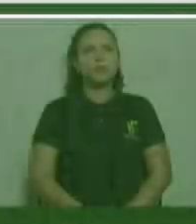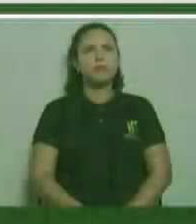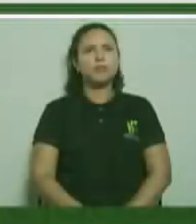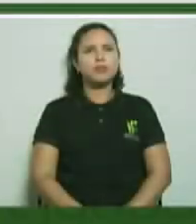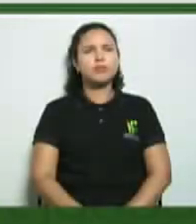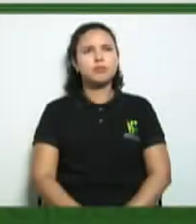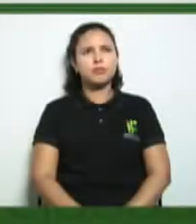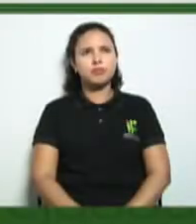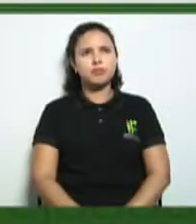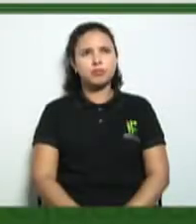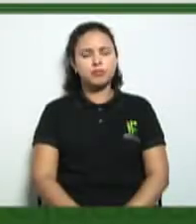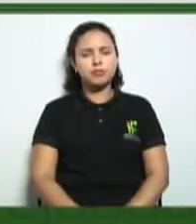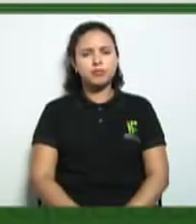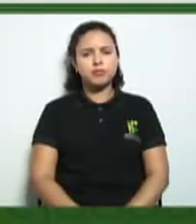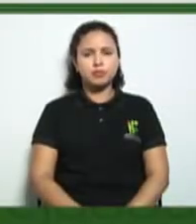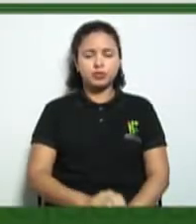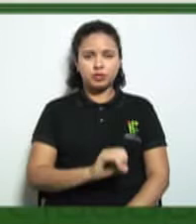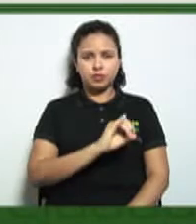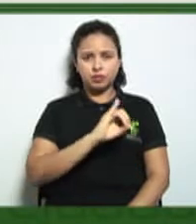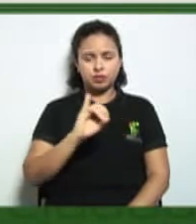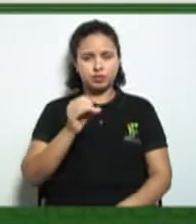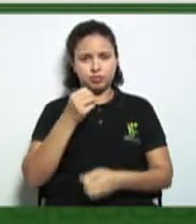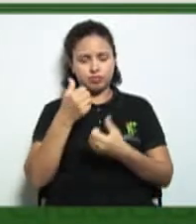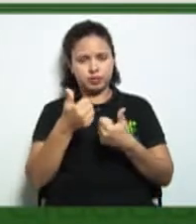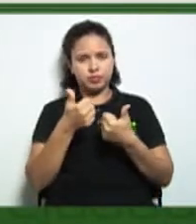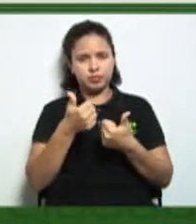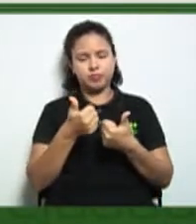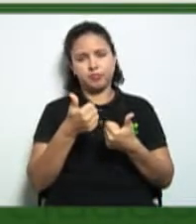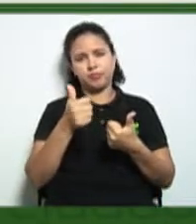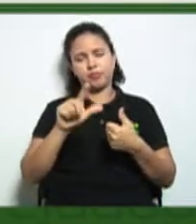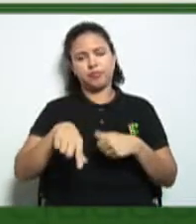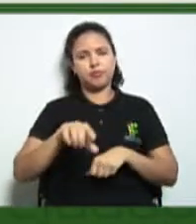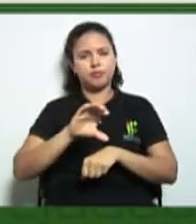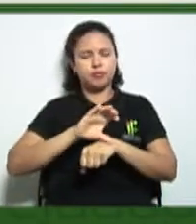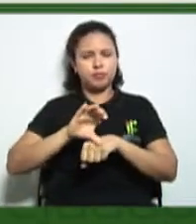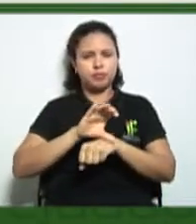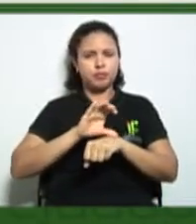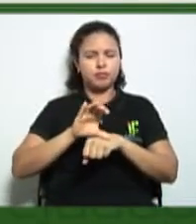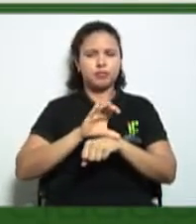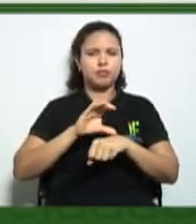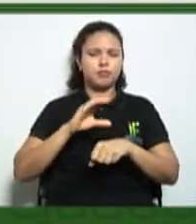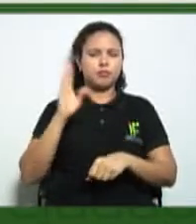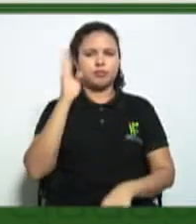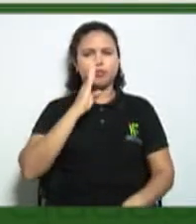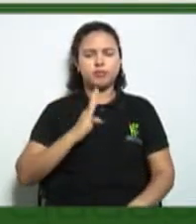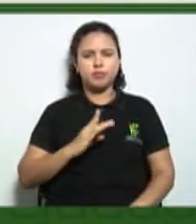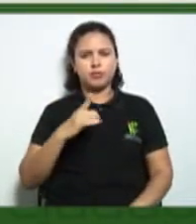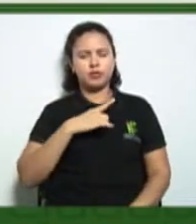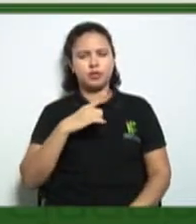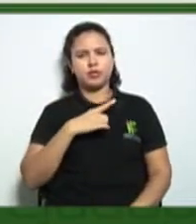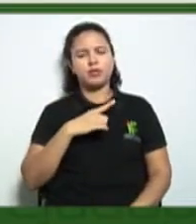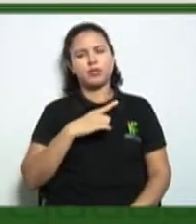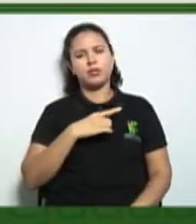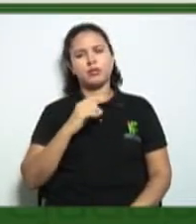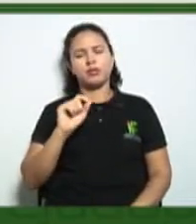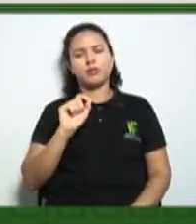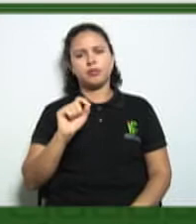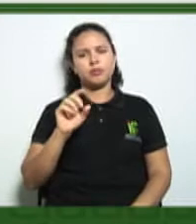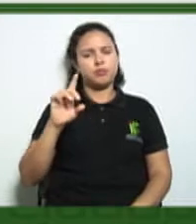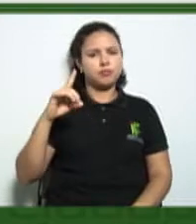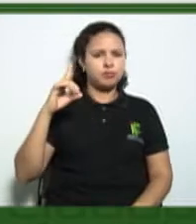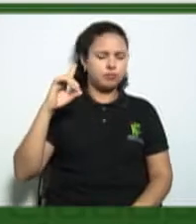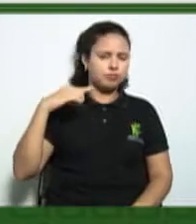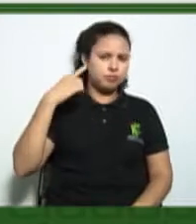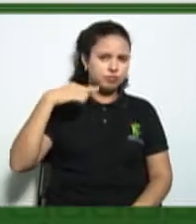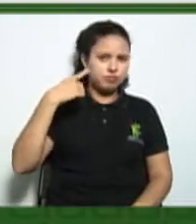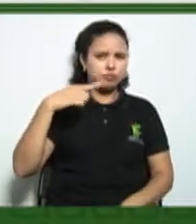Olá, tudo bem? Na Constituição Brasileira, há um artigo que fala sobre os direitos de cada cidadão brasileiro. Além disso, sabemos